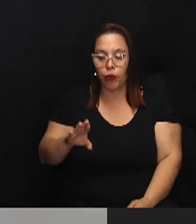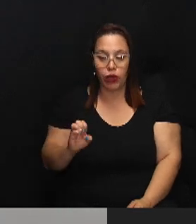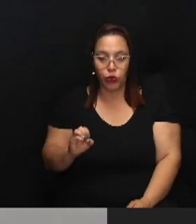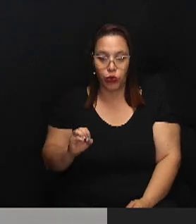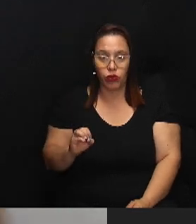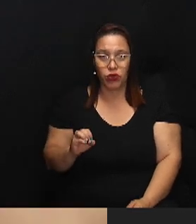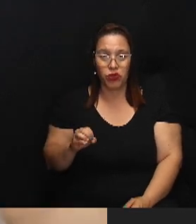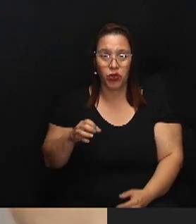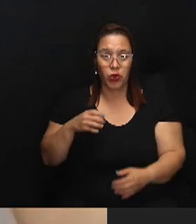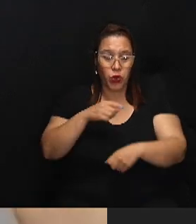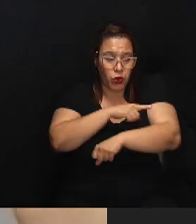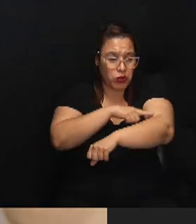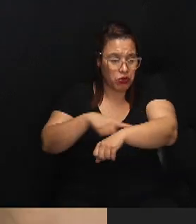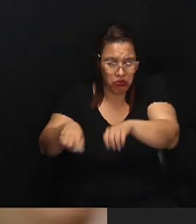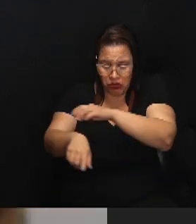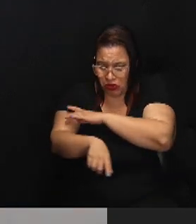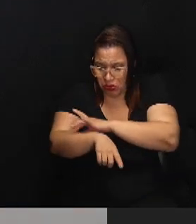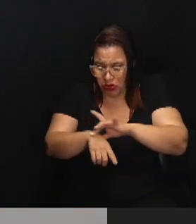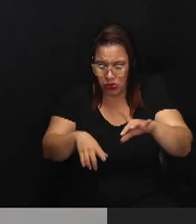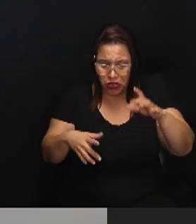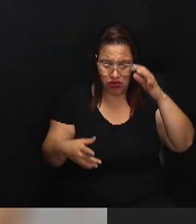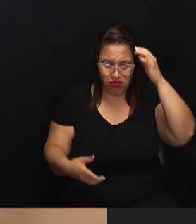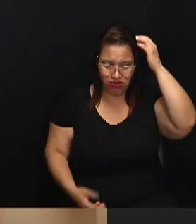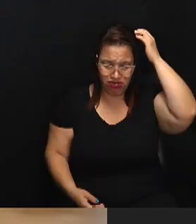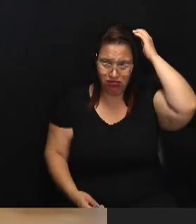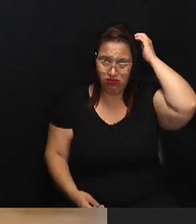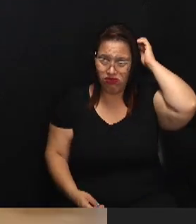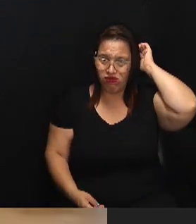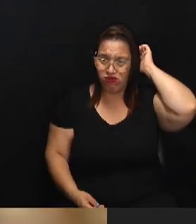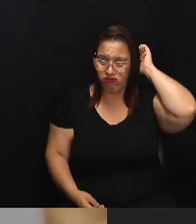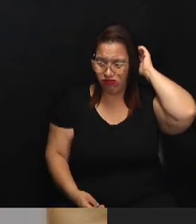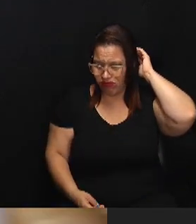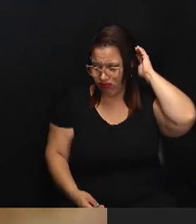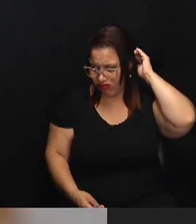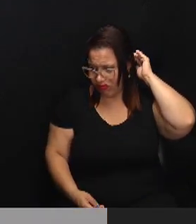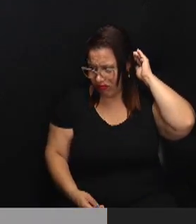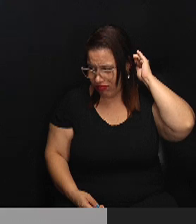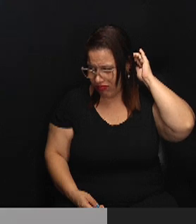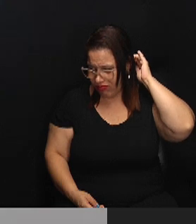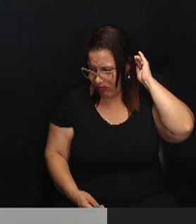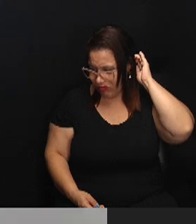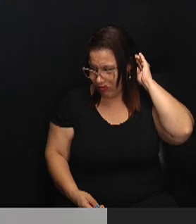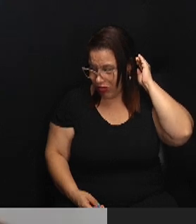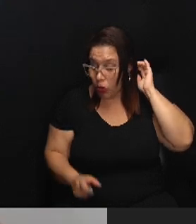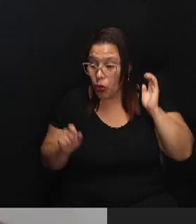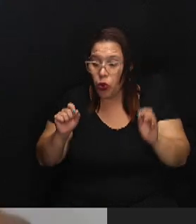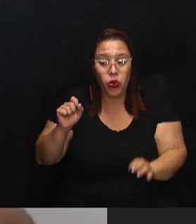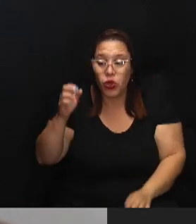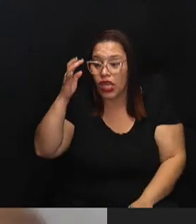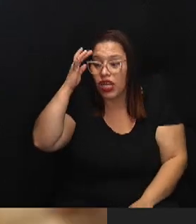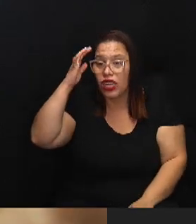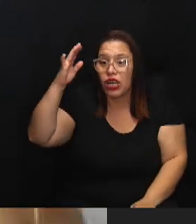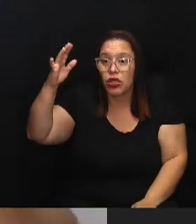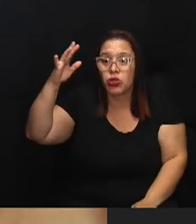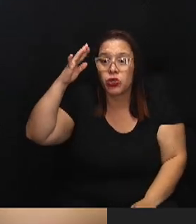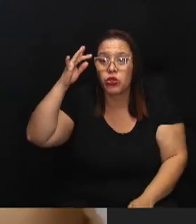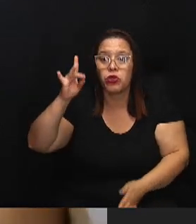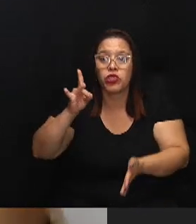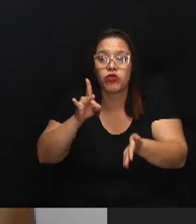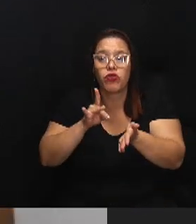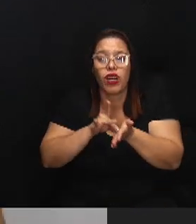todo cheio de fio. Então, aquilo não conecta com o que ela imaginou. Então, aquilo